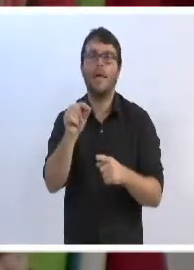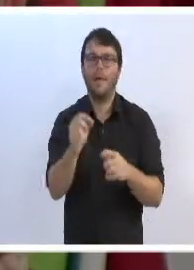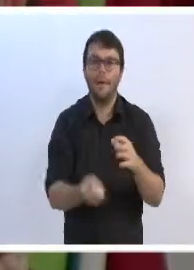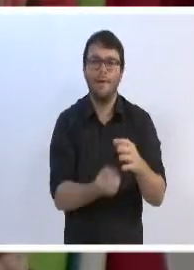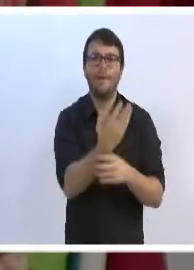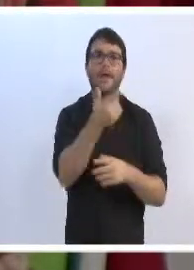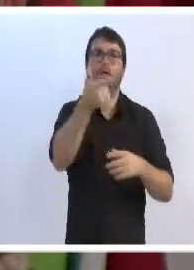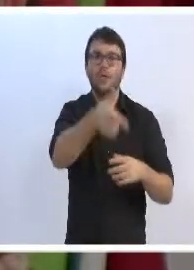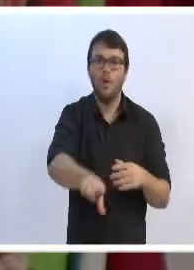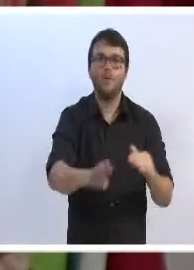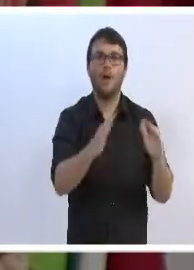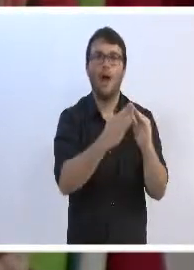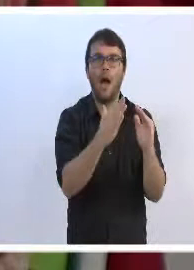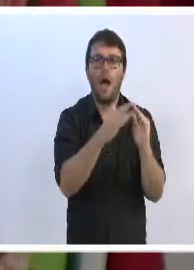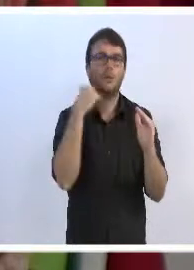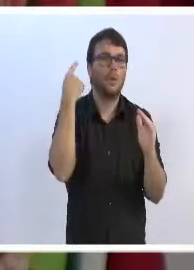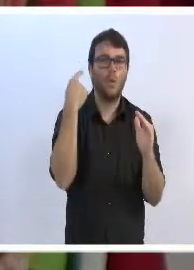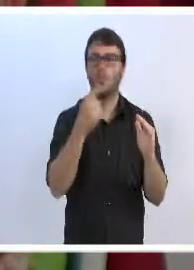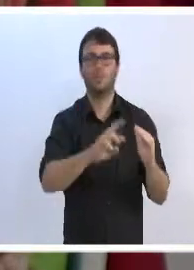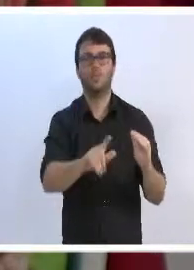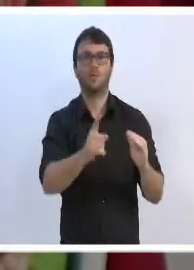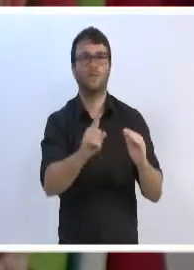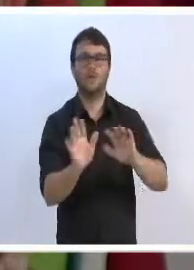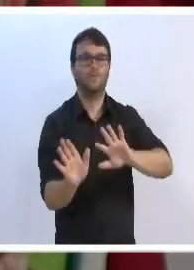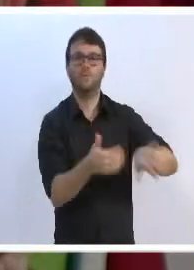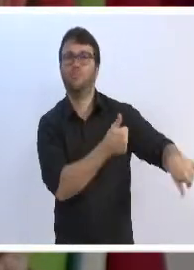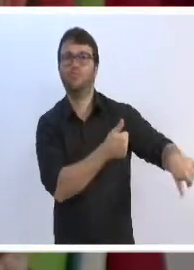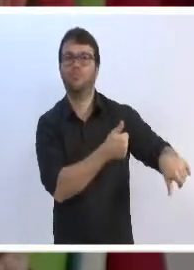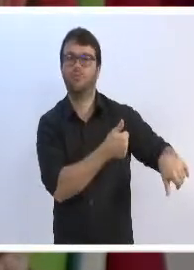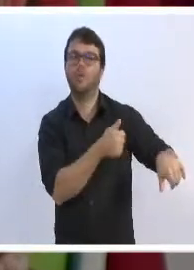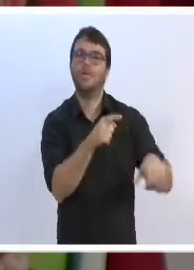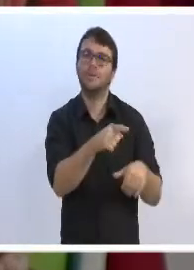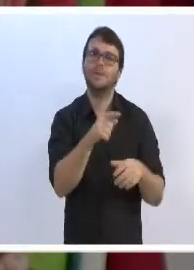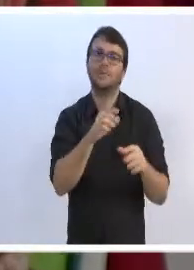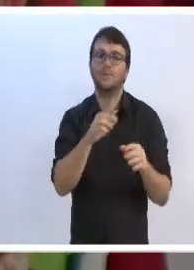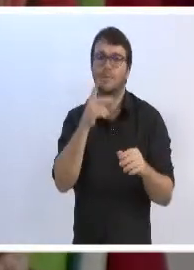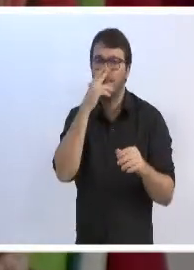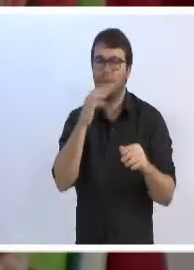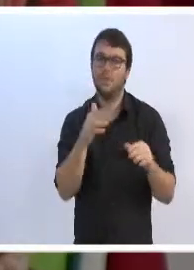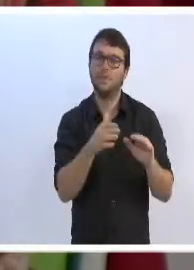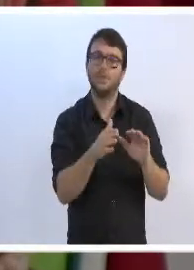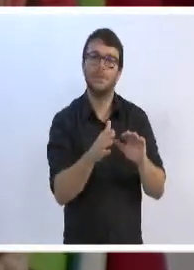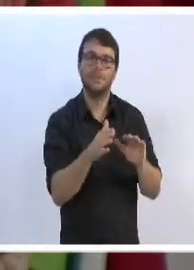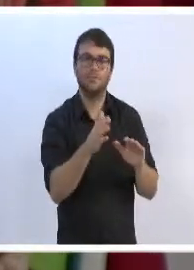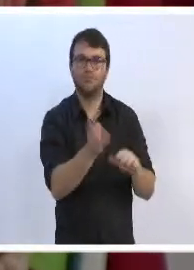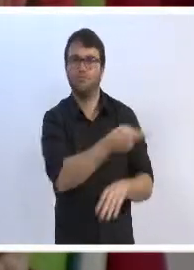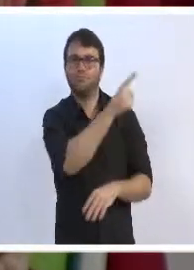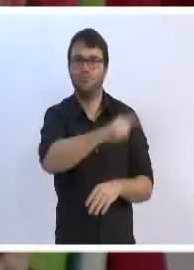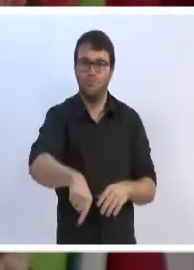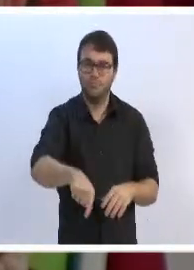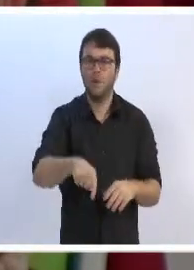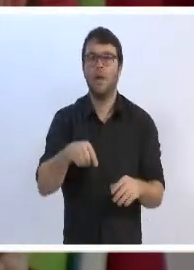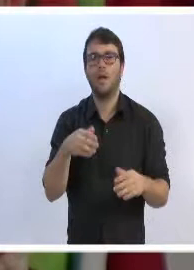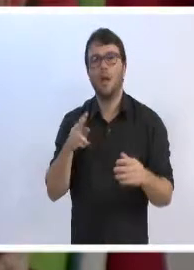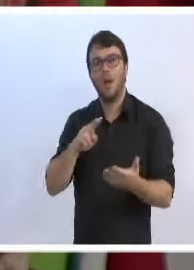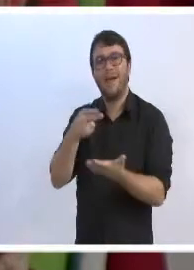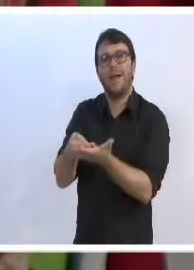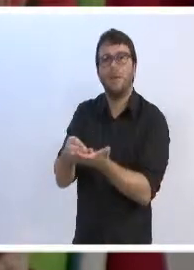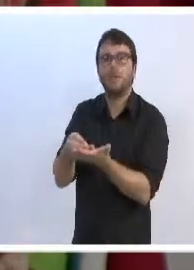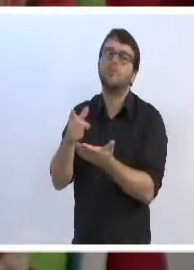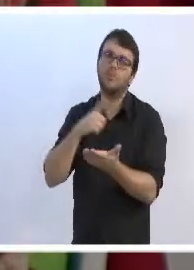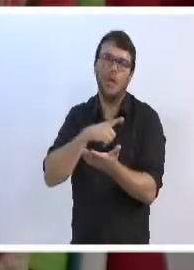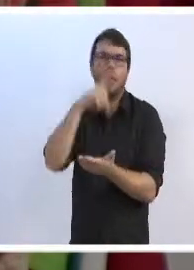no brasil hospitais psiquiátricos que as internações em psiquiatria elas deveriam ocorrer no hospital